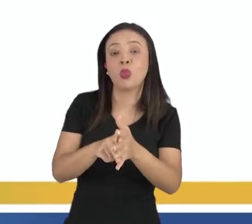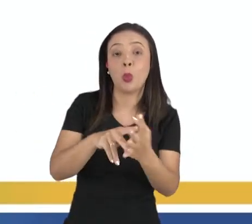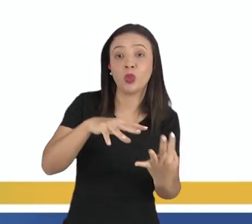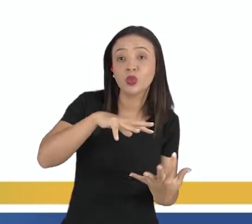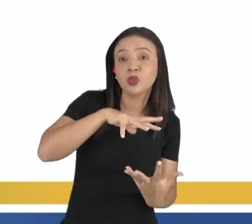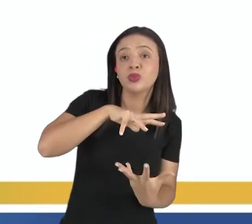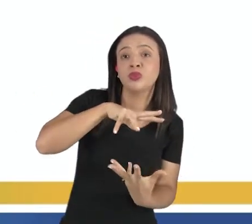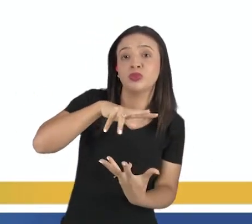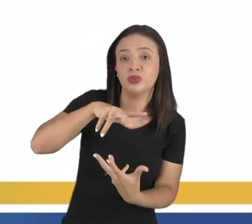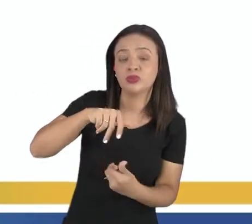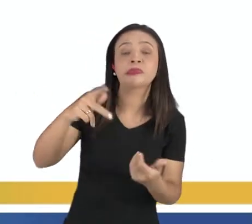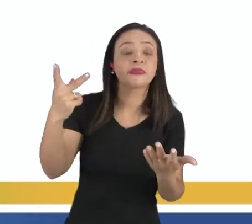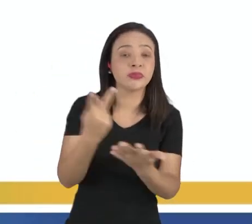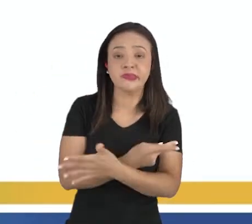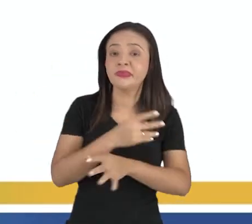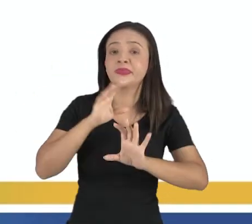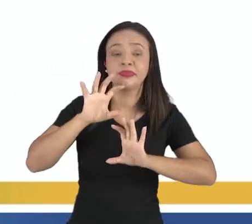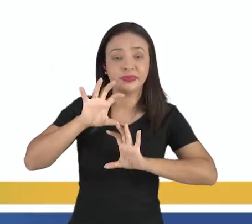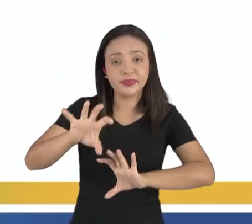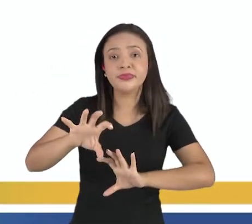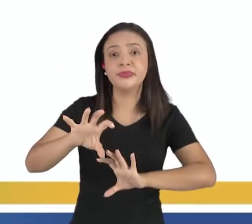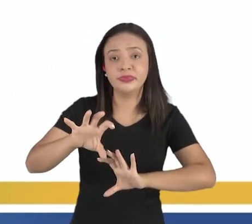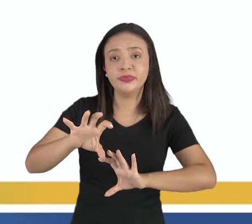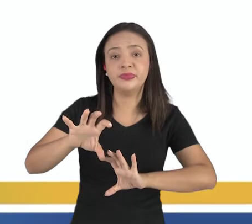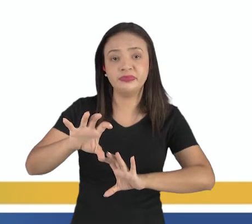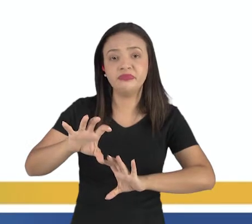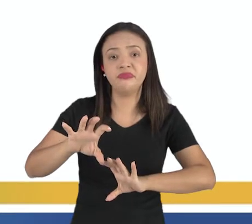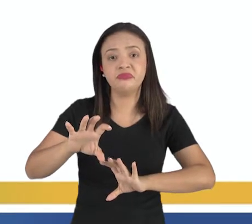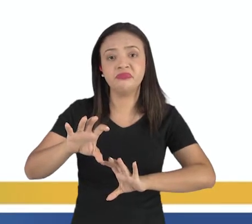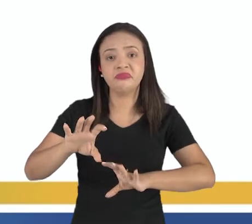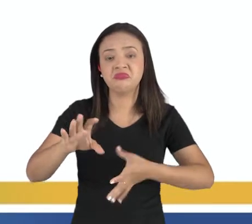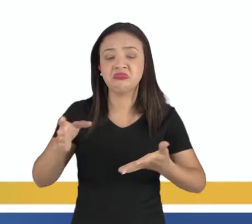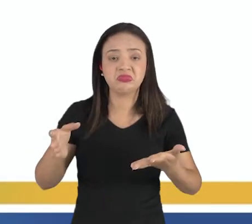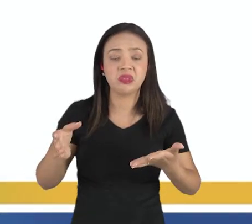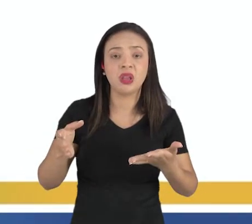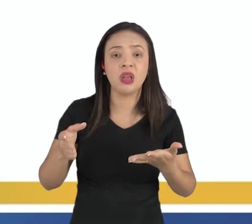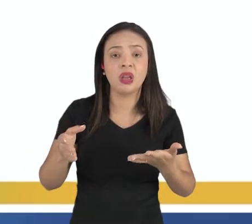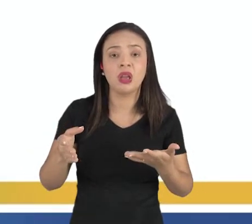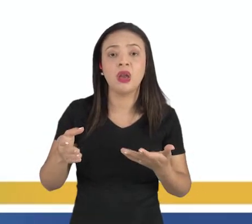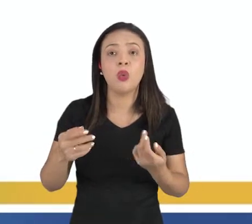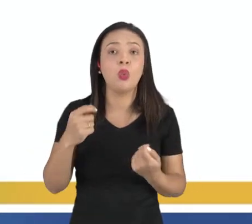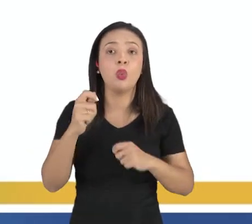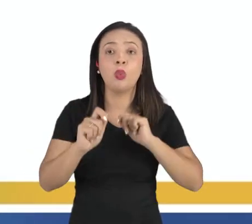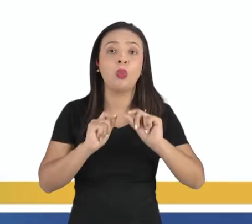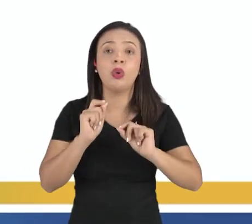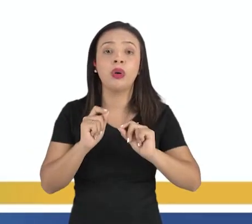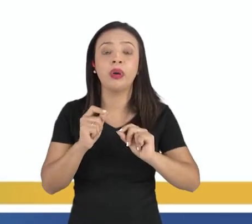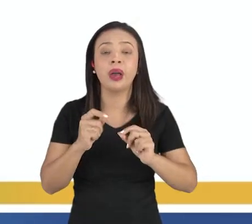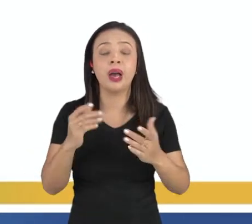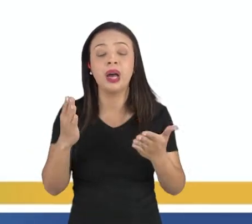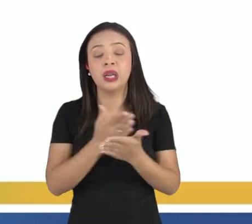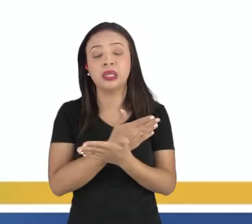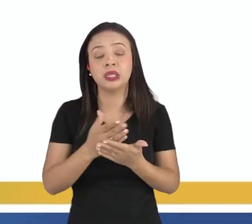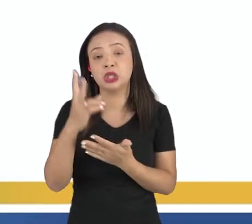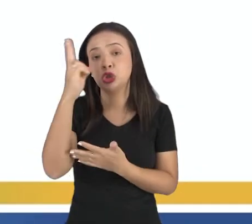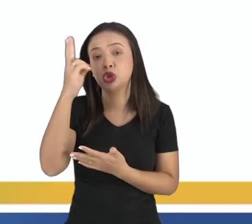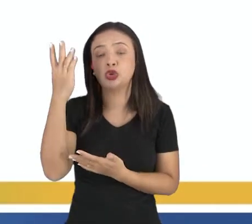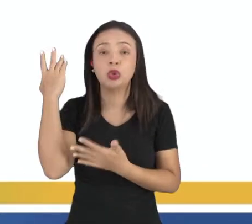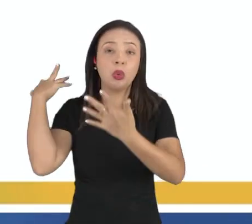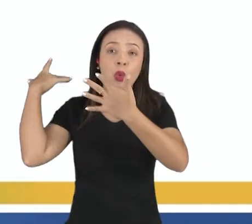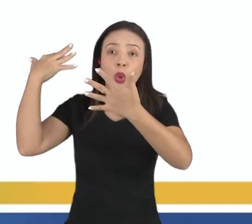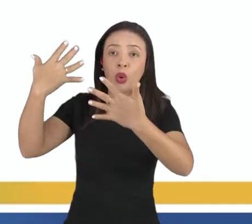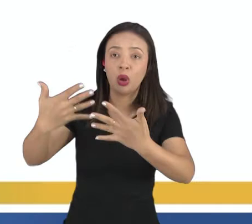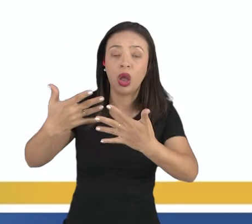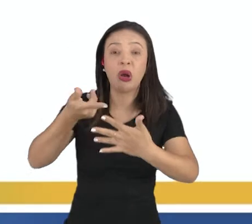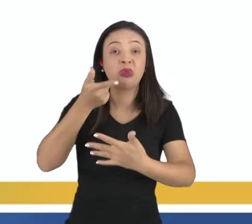lugares, vai ter esse fenômeno acontecendo. Em alguns momentos da história, esses fenômenos aconteceram de maneira muito mais